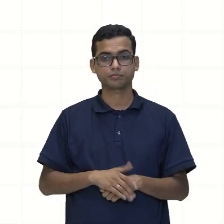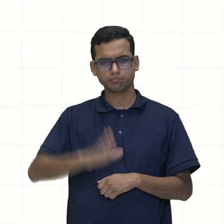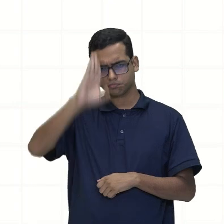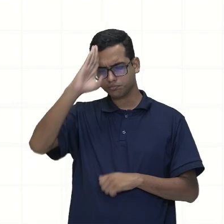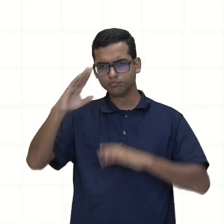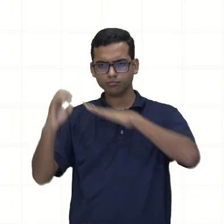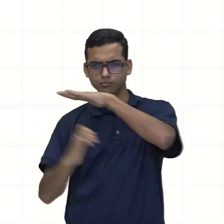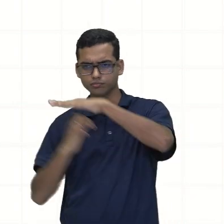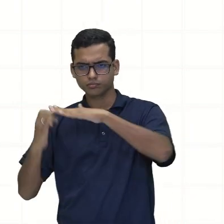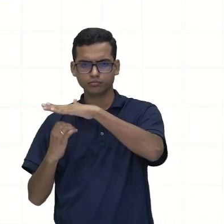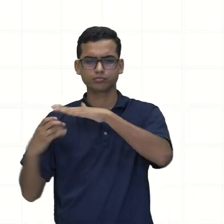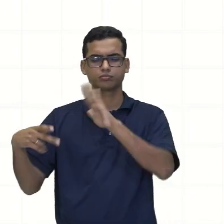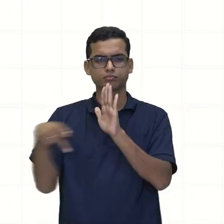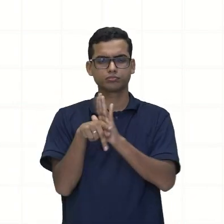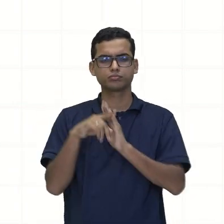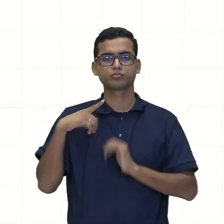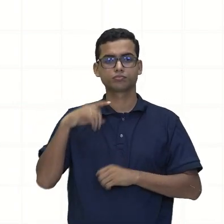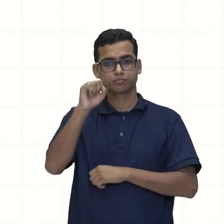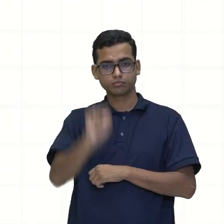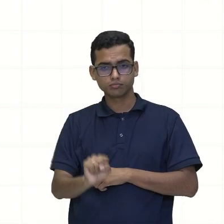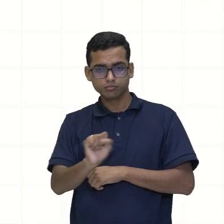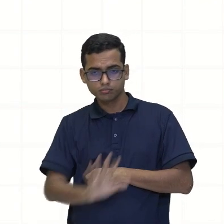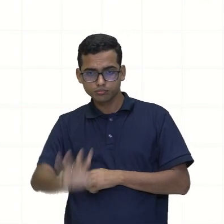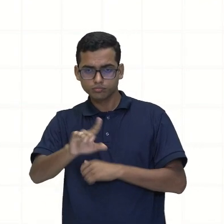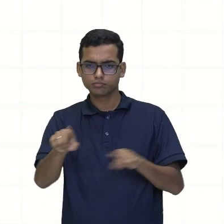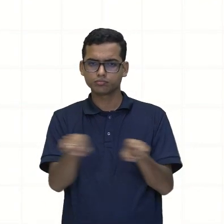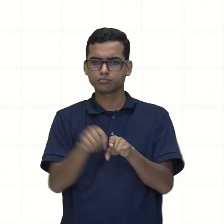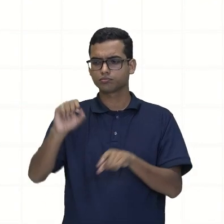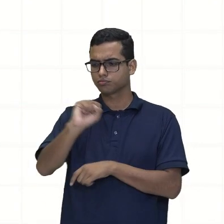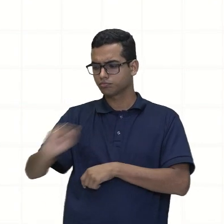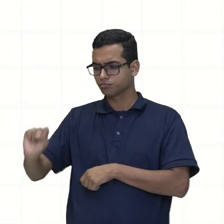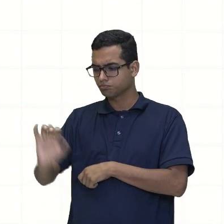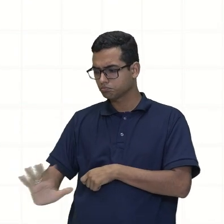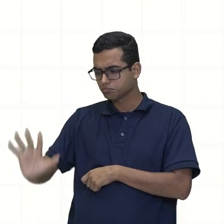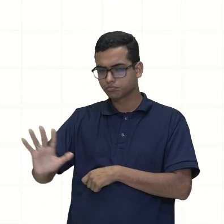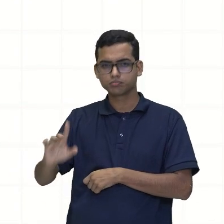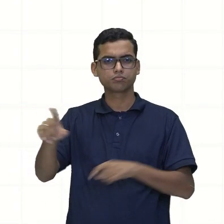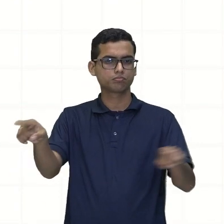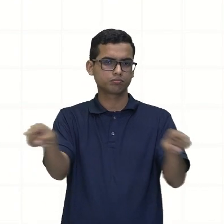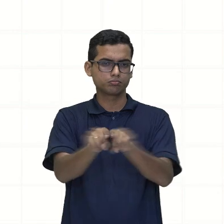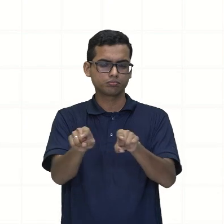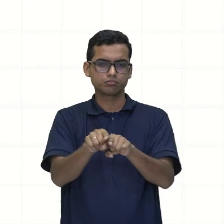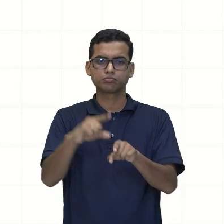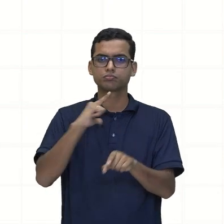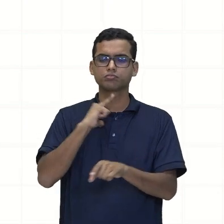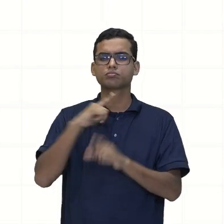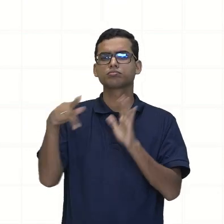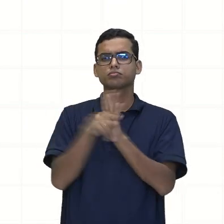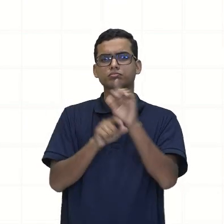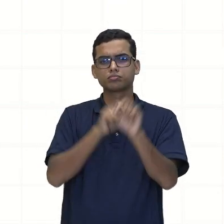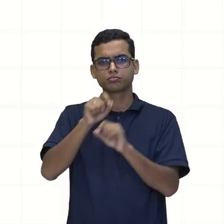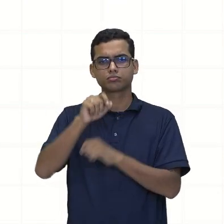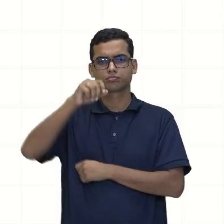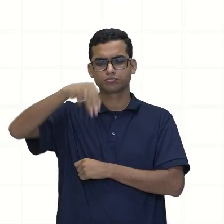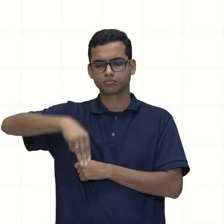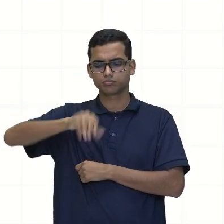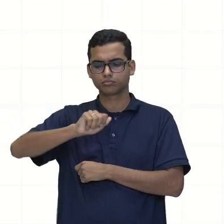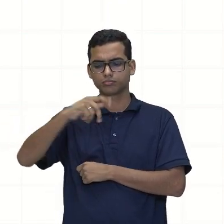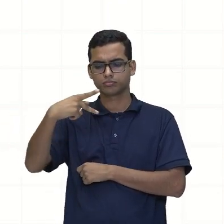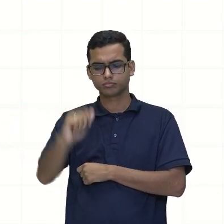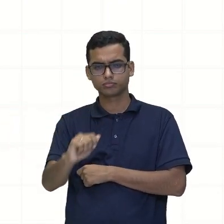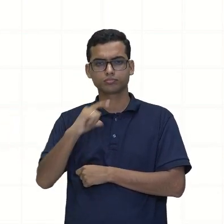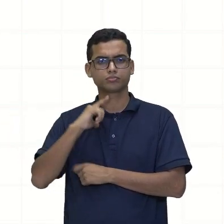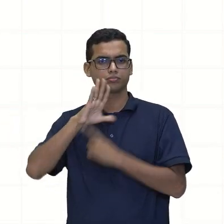nas regiões sul e sudeste. E aí nós temos o mapa também que traz as redes de transporte, onde a gente vai ter